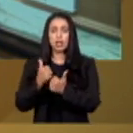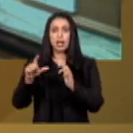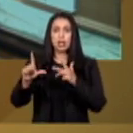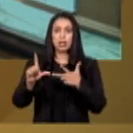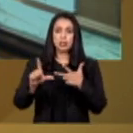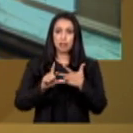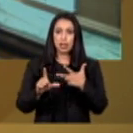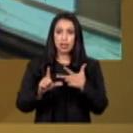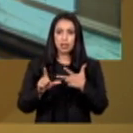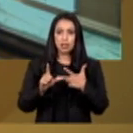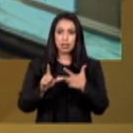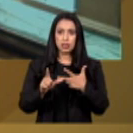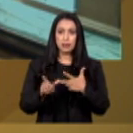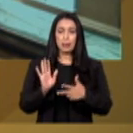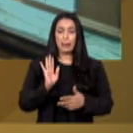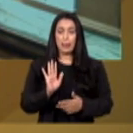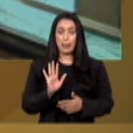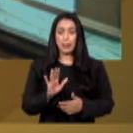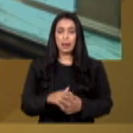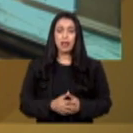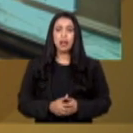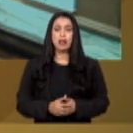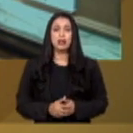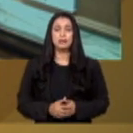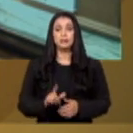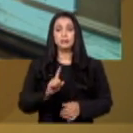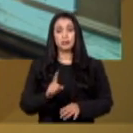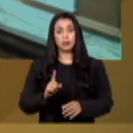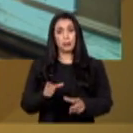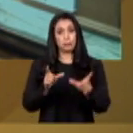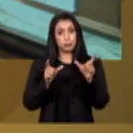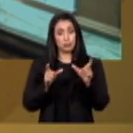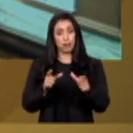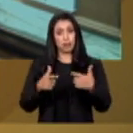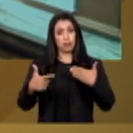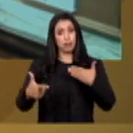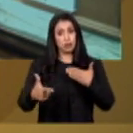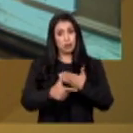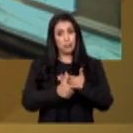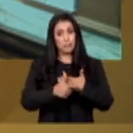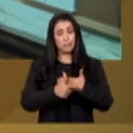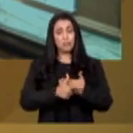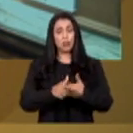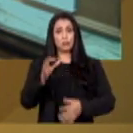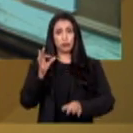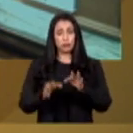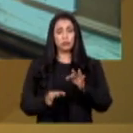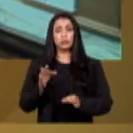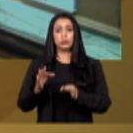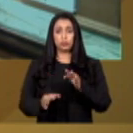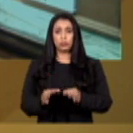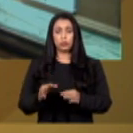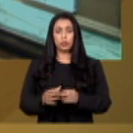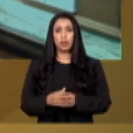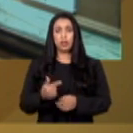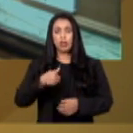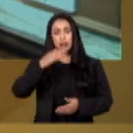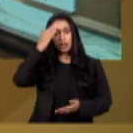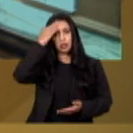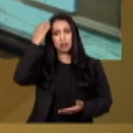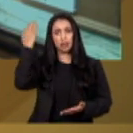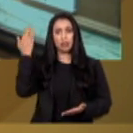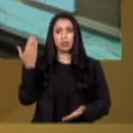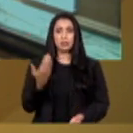legislativo a desconsideração da própria personalidade jurídica da internet e o